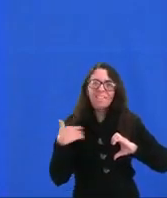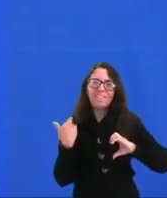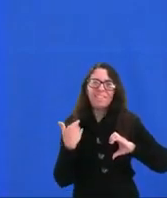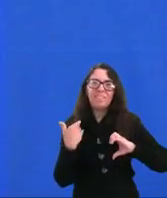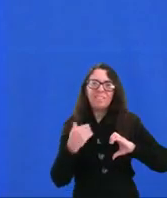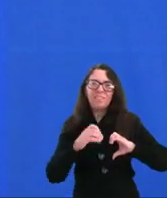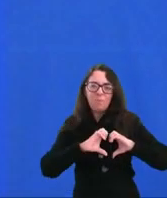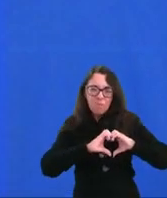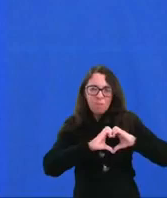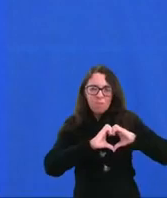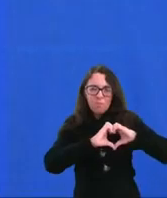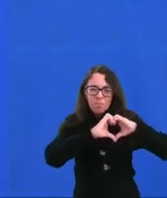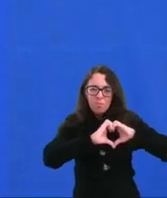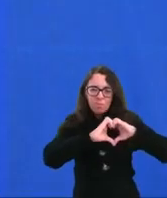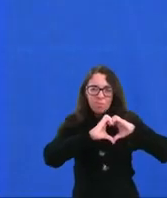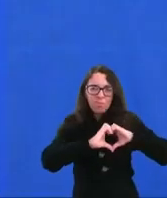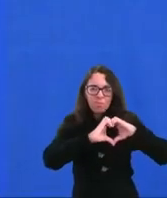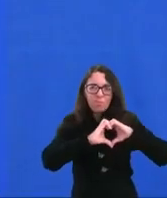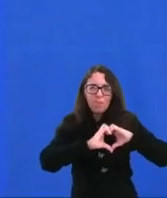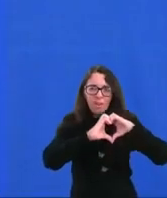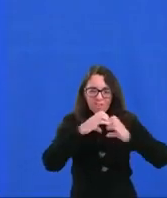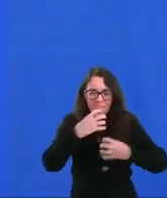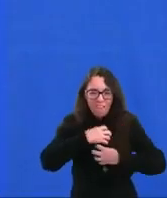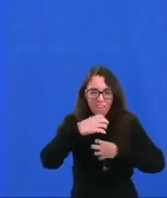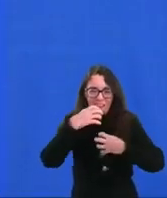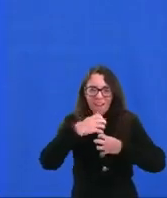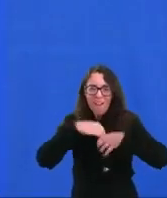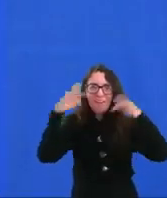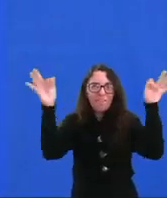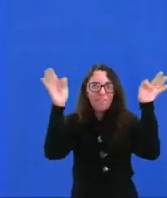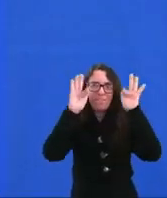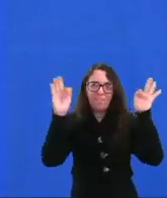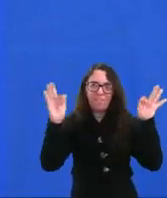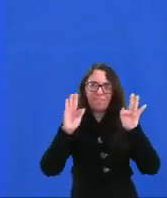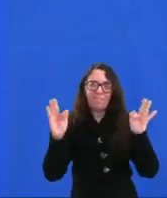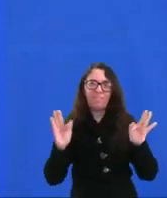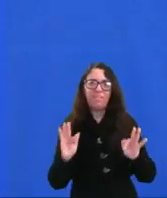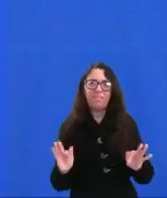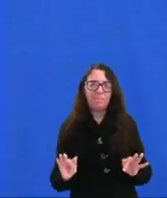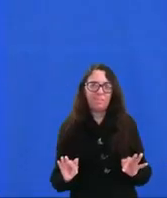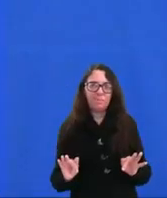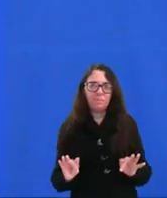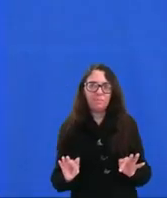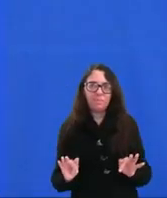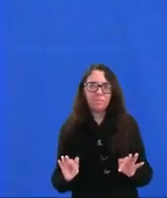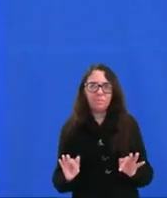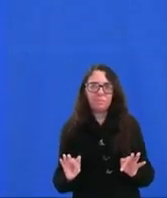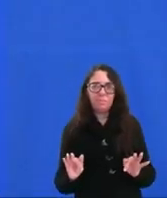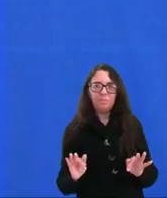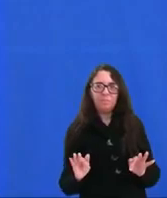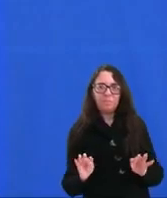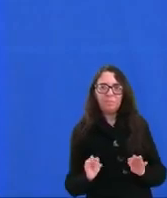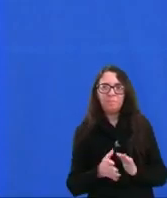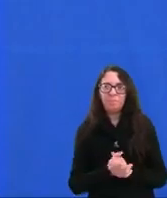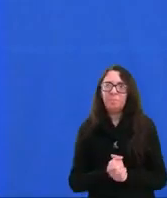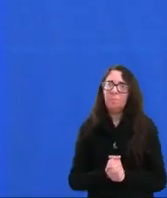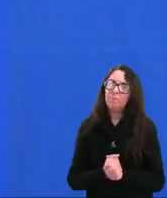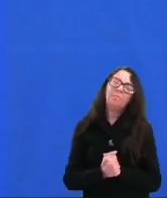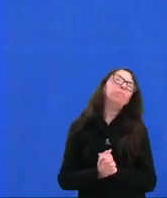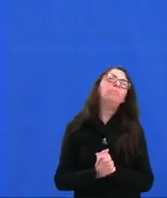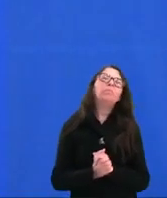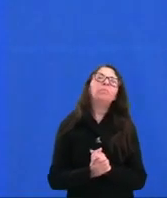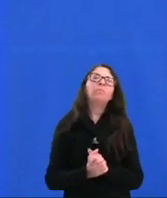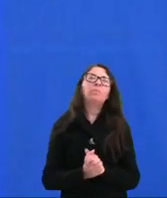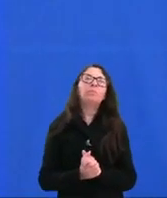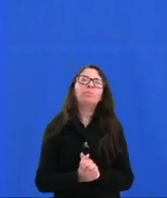Cristo, diante do mundo, a fim de realizar os propósitos redentores do Pai. Então, uma das missões